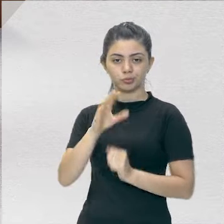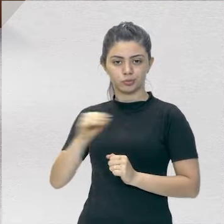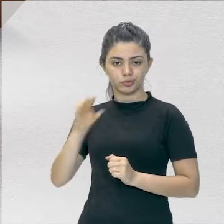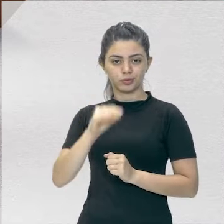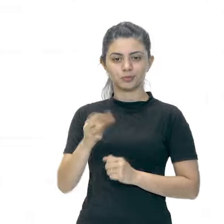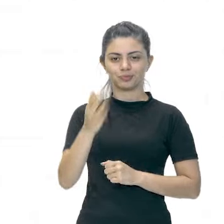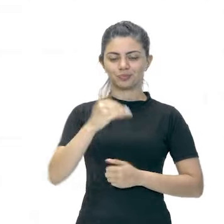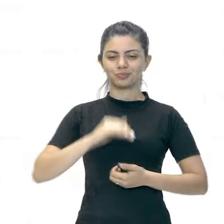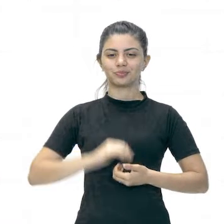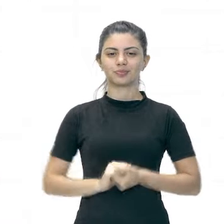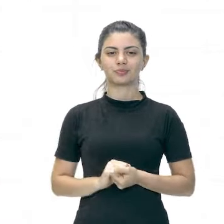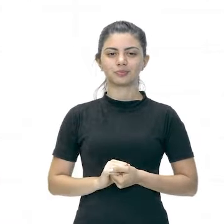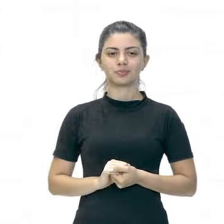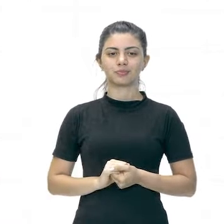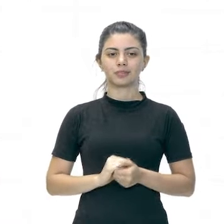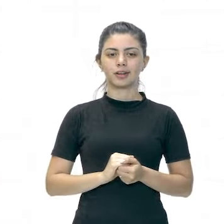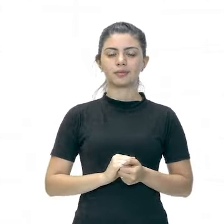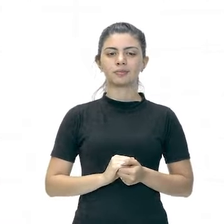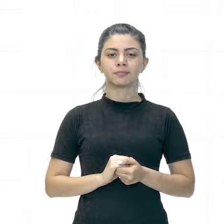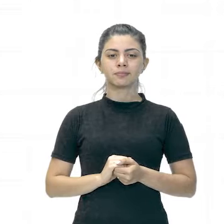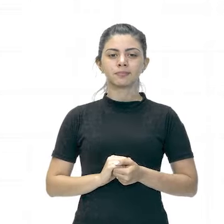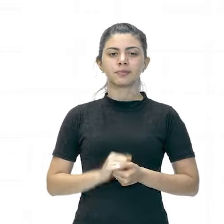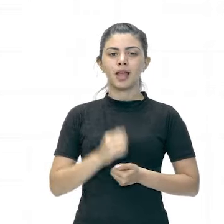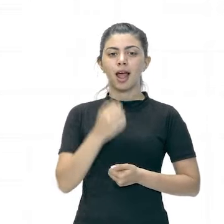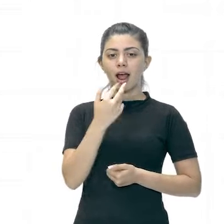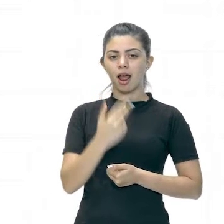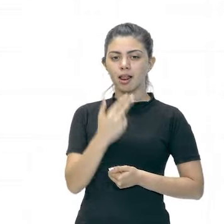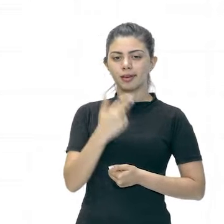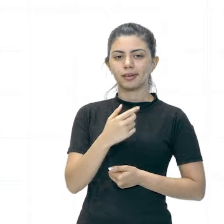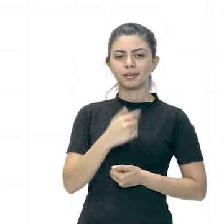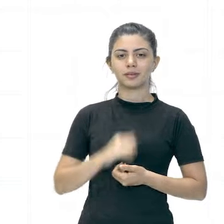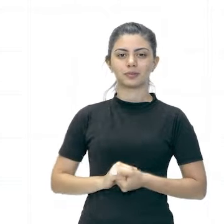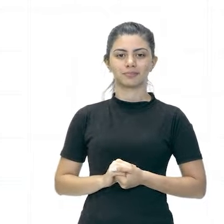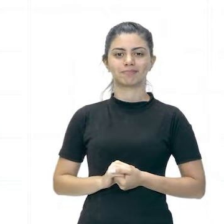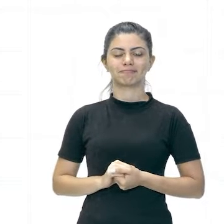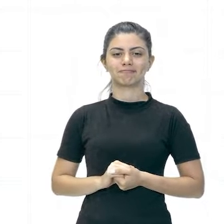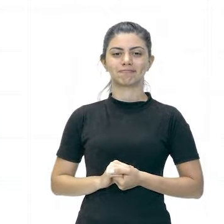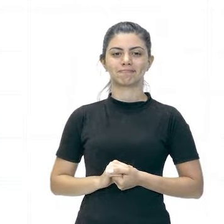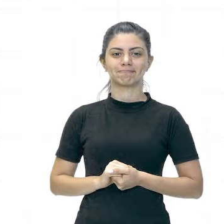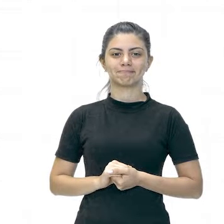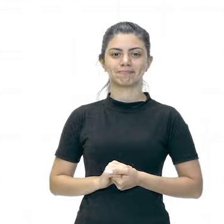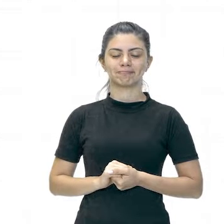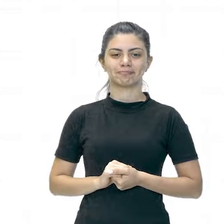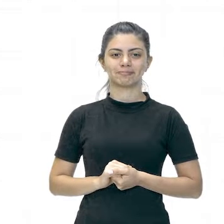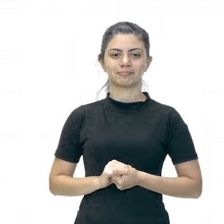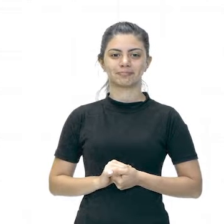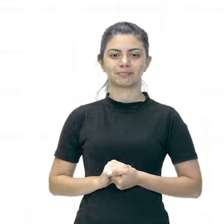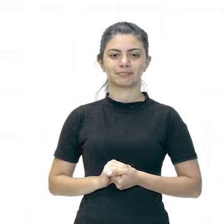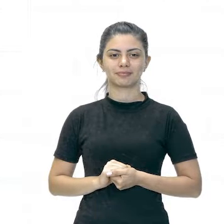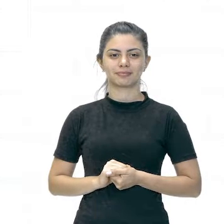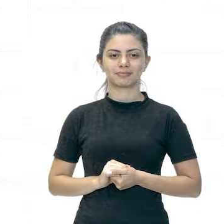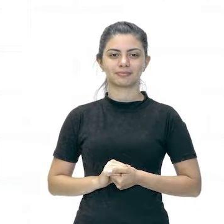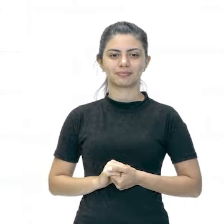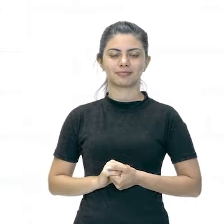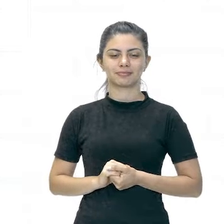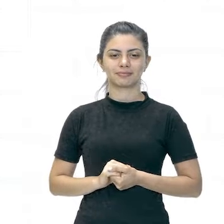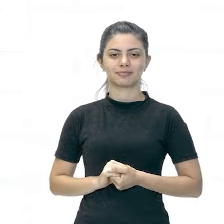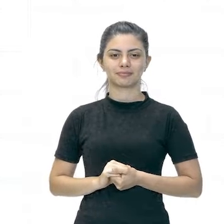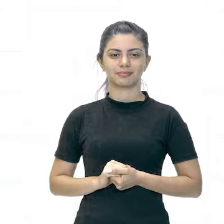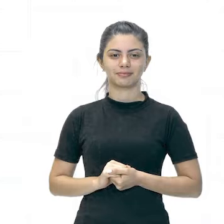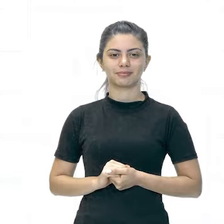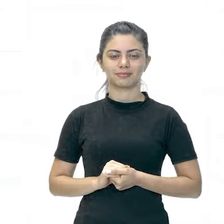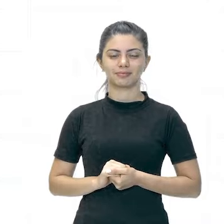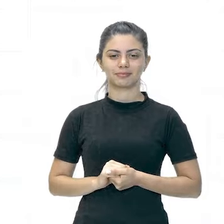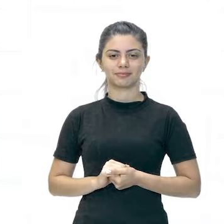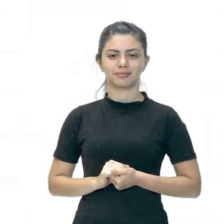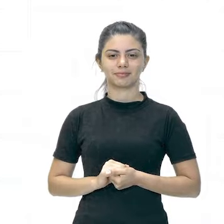Let's go! Last week, Sammy and Potira went to the Expo Amazonia Bio and TIC Fair. The theme